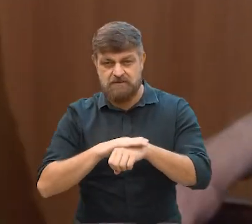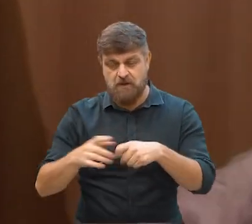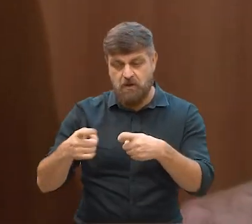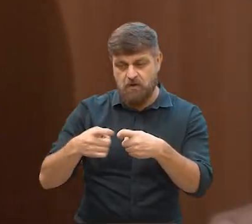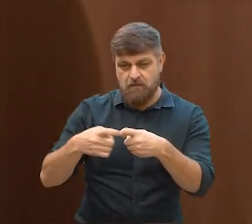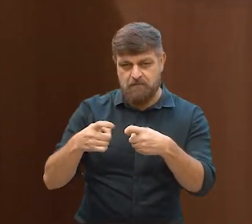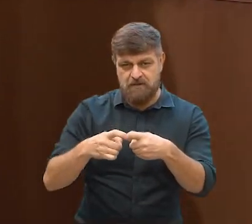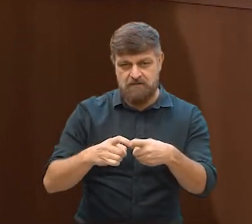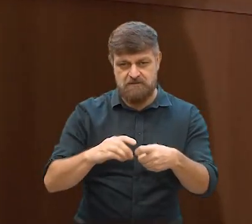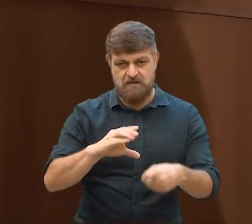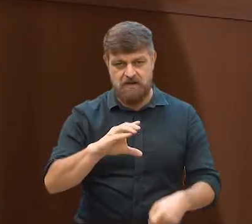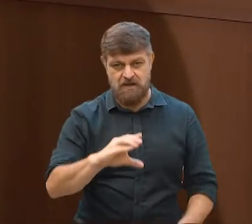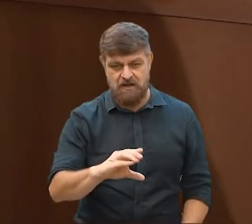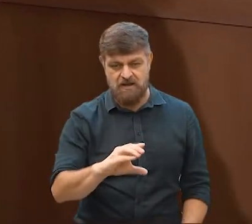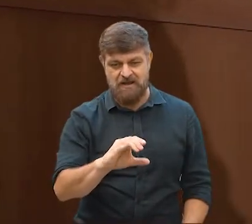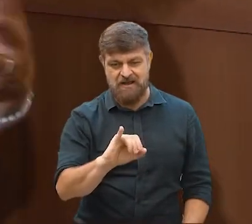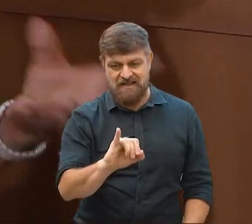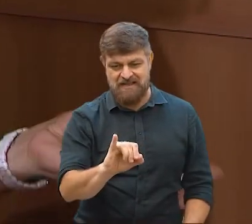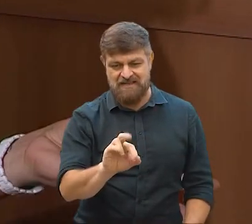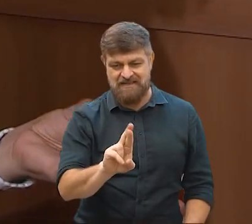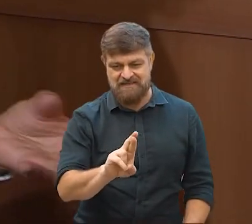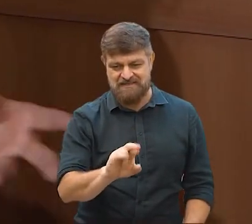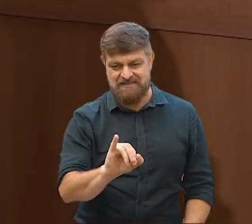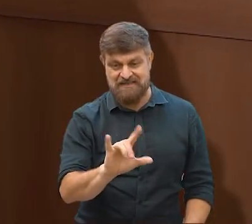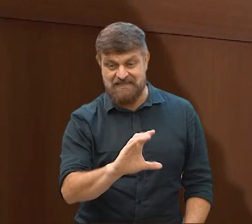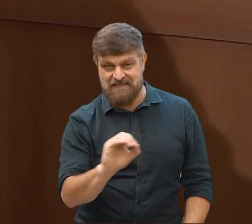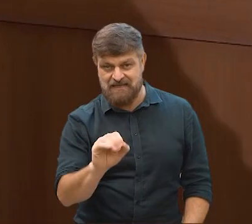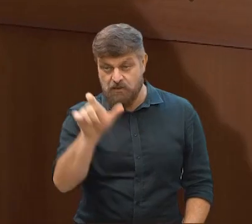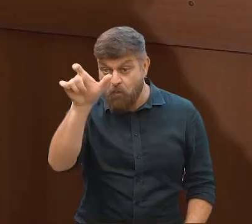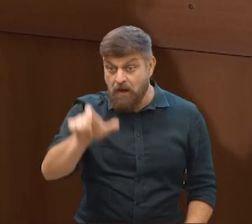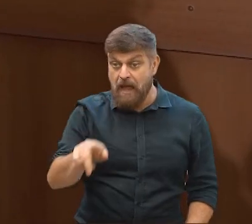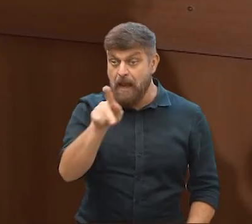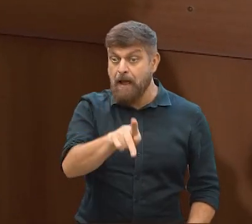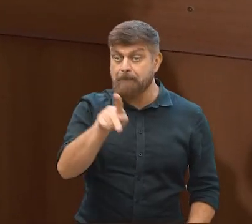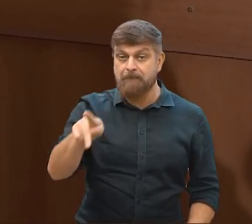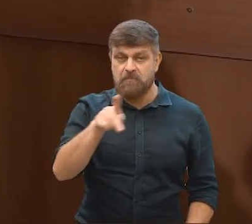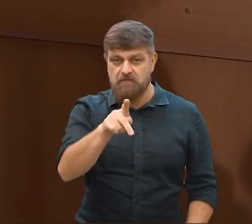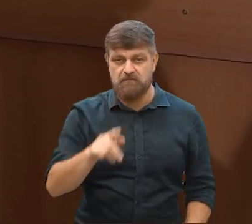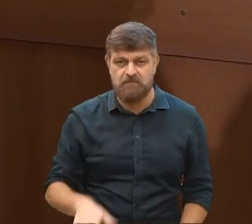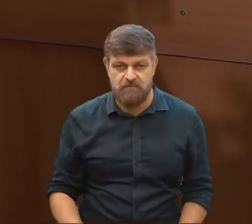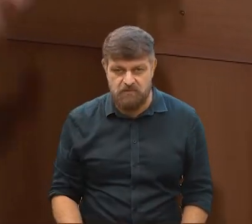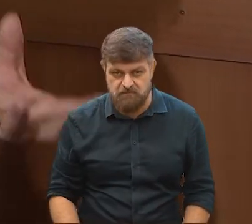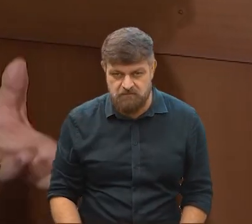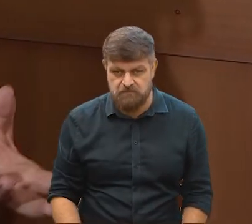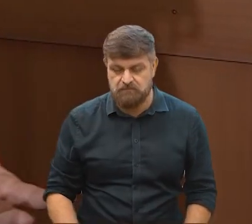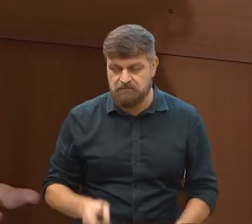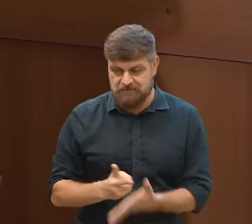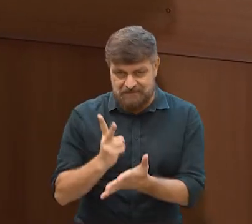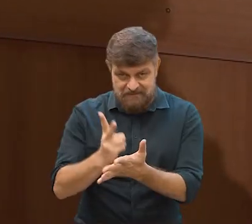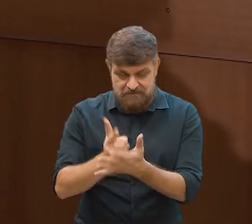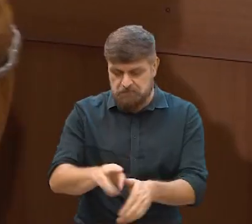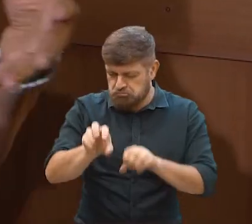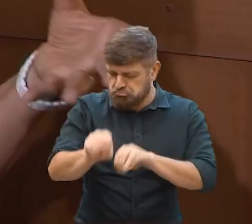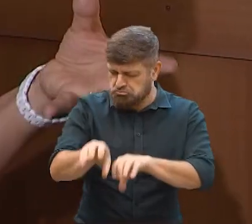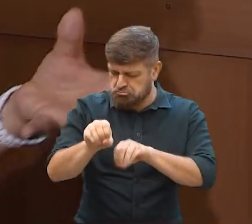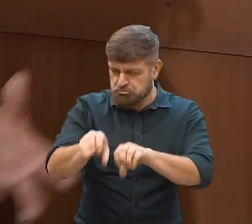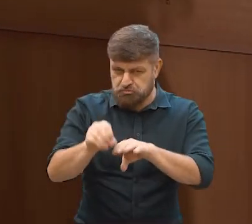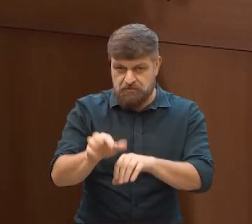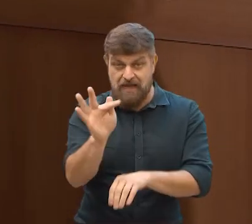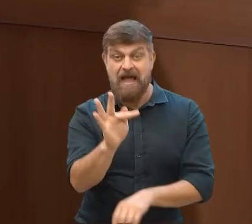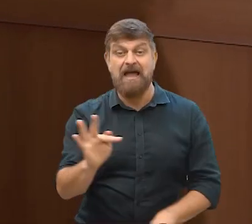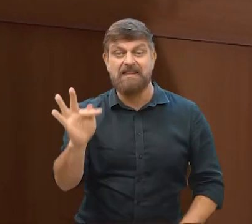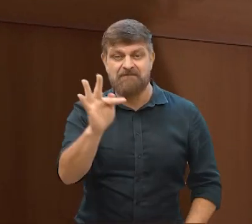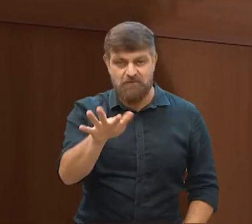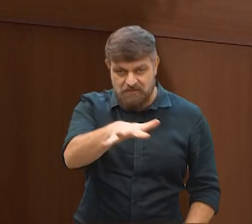doutor Cirilo Muraro, que é livre docente, ou seja, ele sempre ministrou aulas dentro